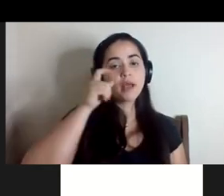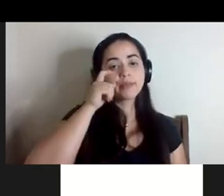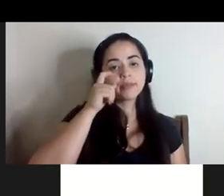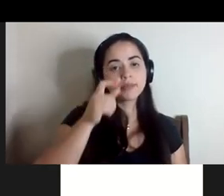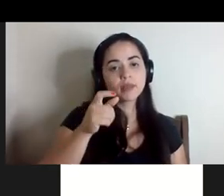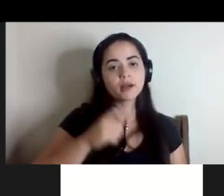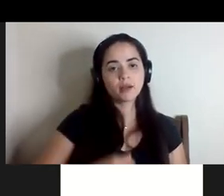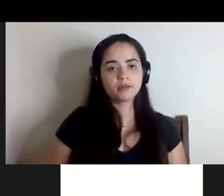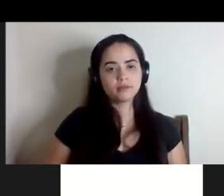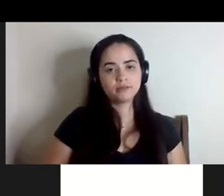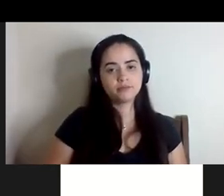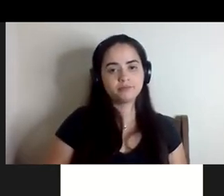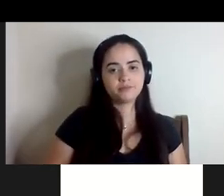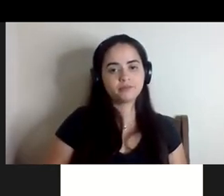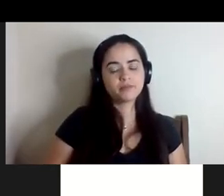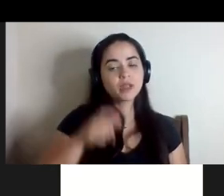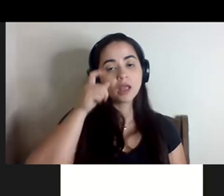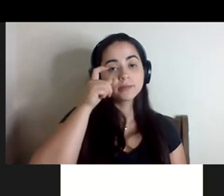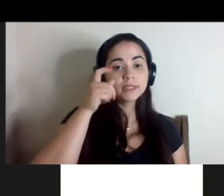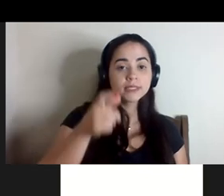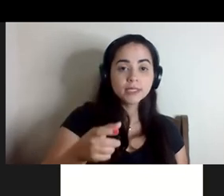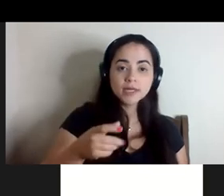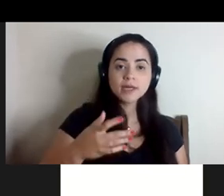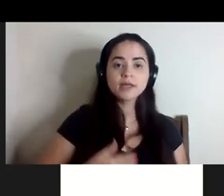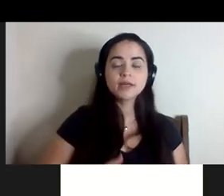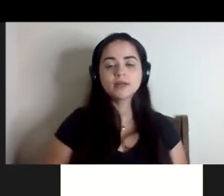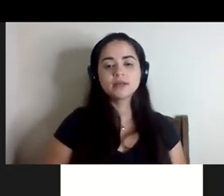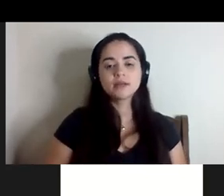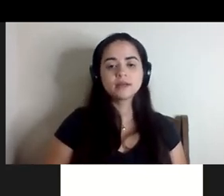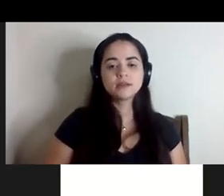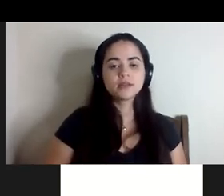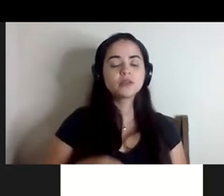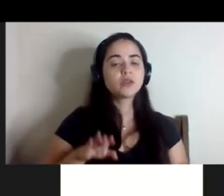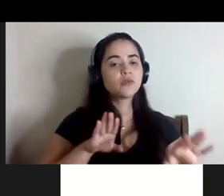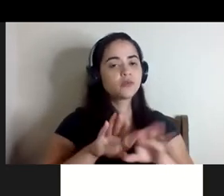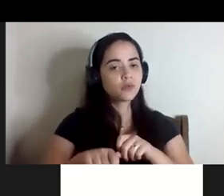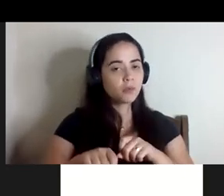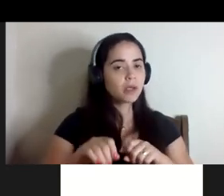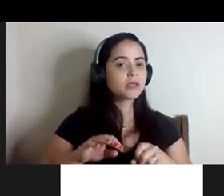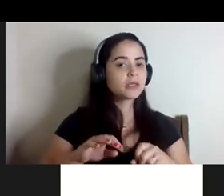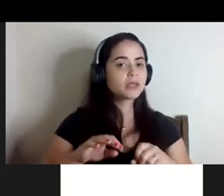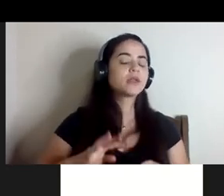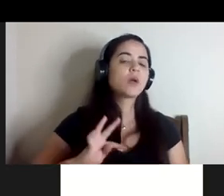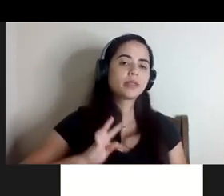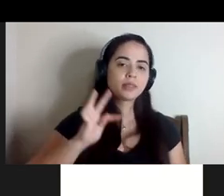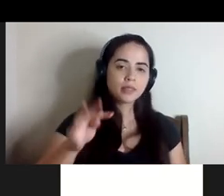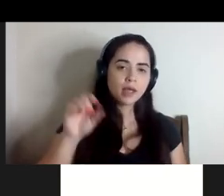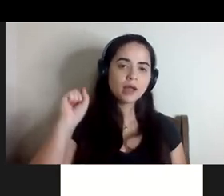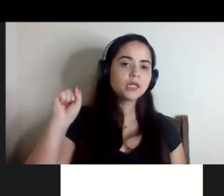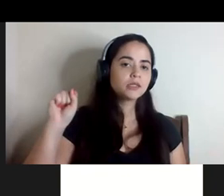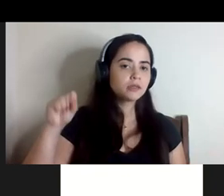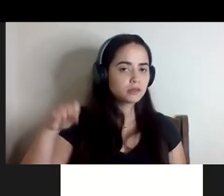né? Dos interesses da formação técnica, sim, porque